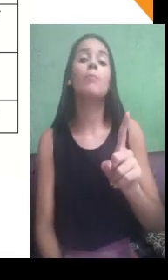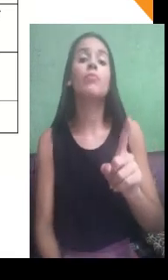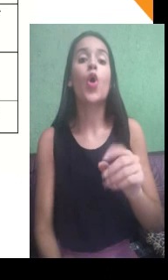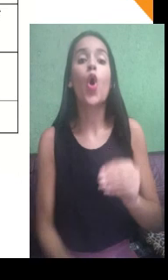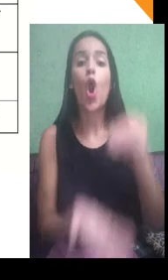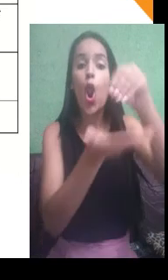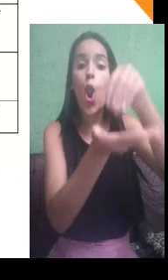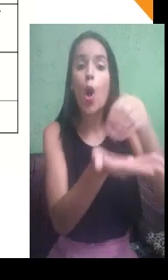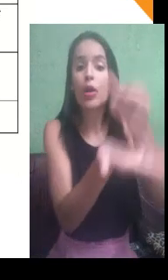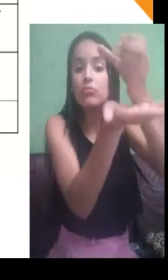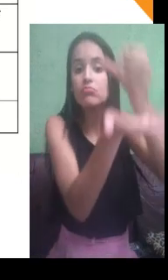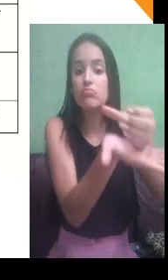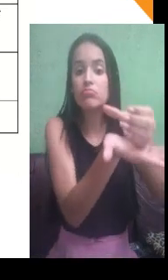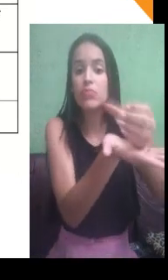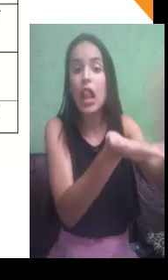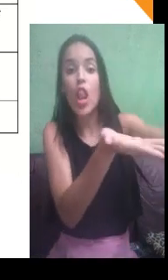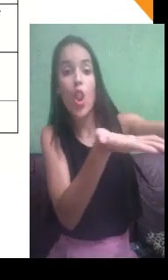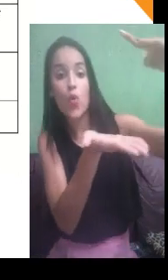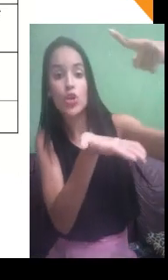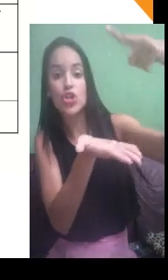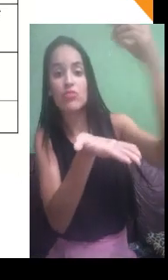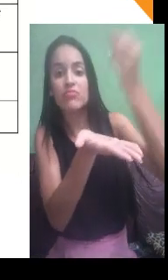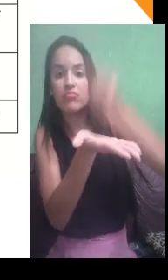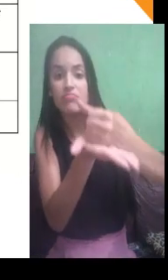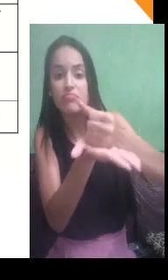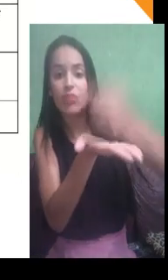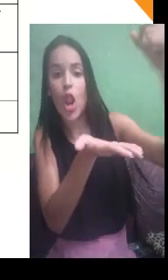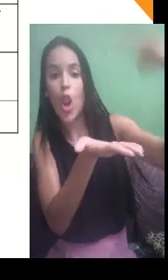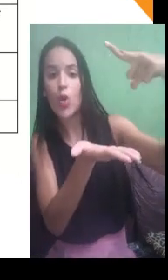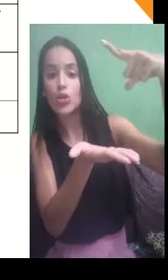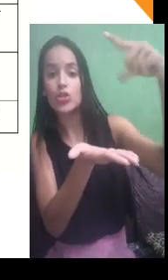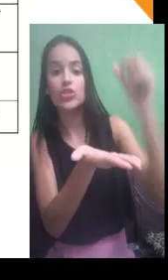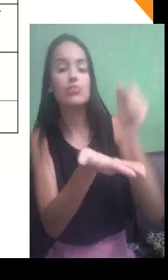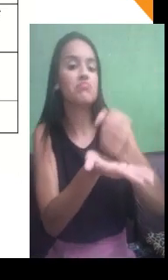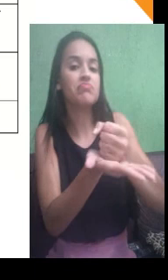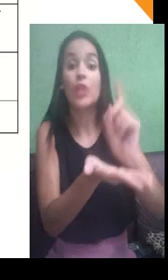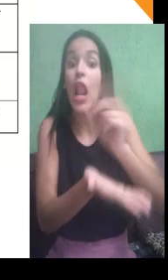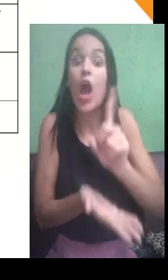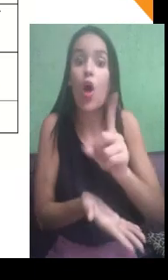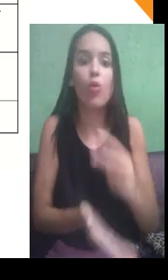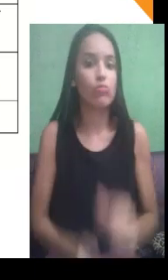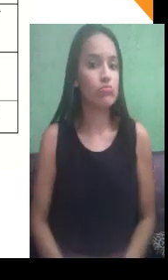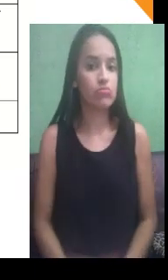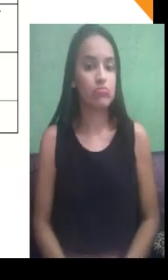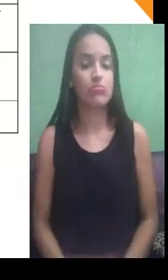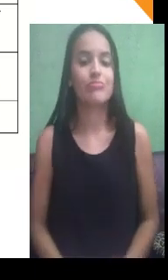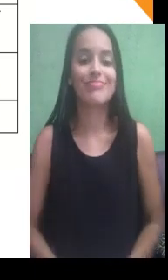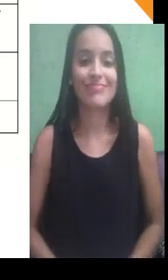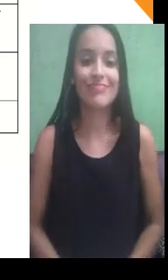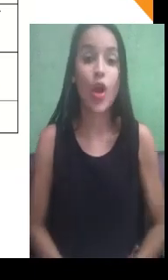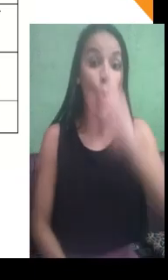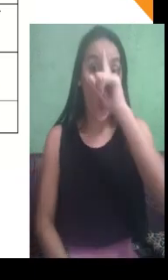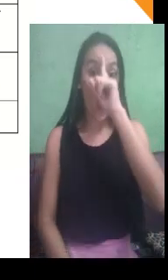E por fim, a injunção. A injunção vai ser aquele tipo textual ou aquela sequência textual que tem como